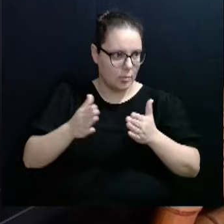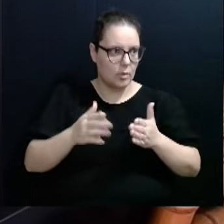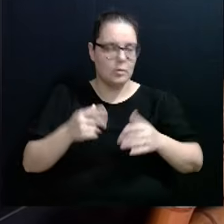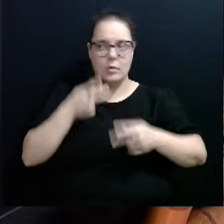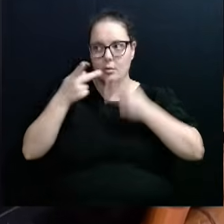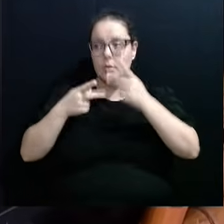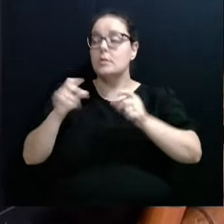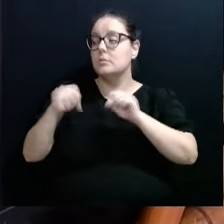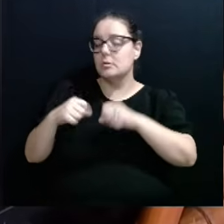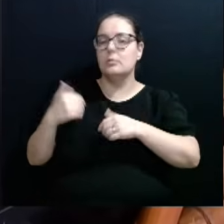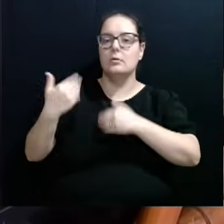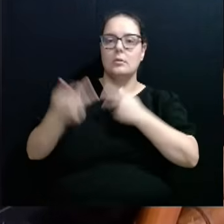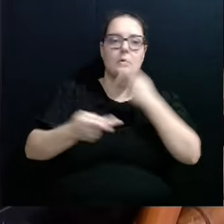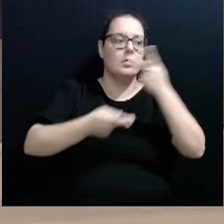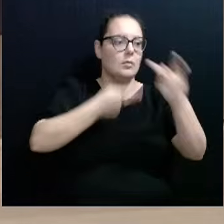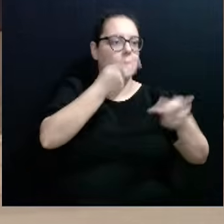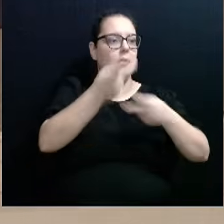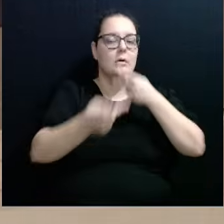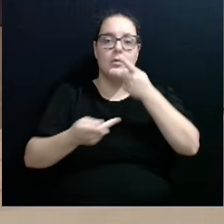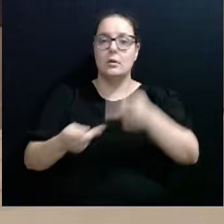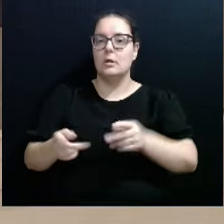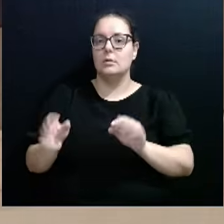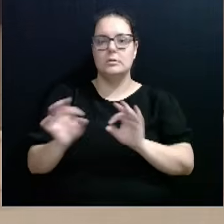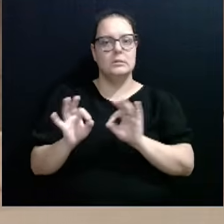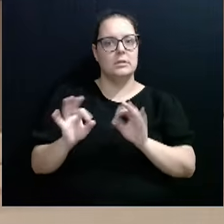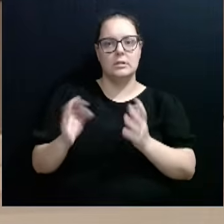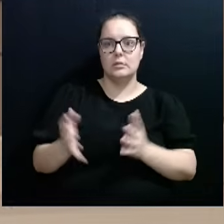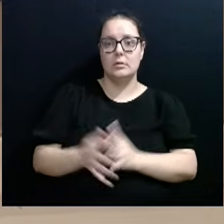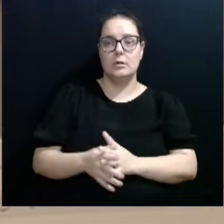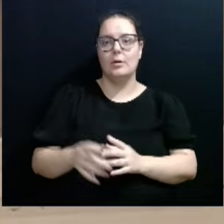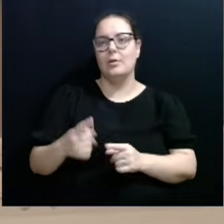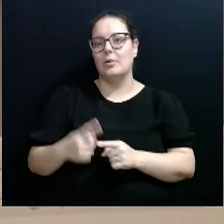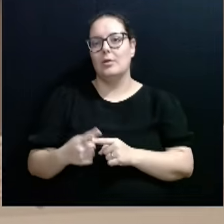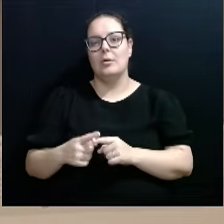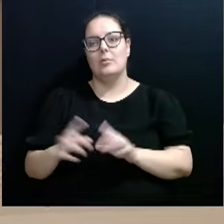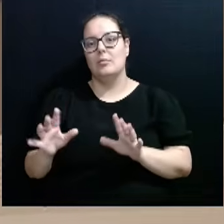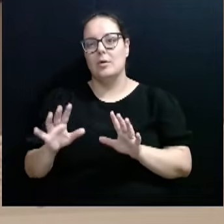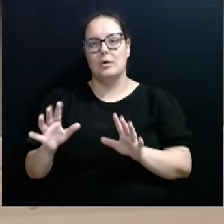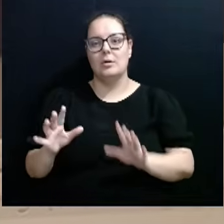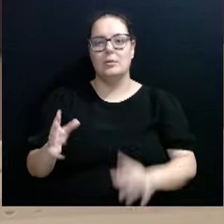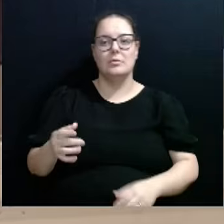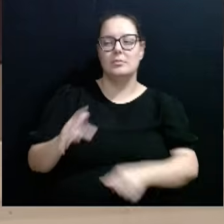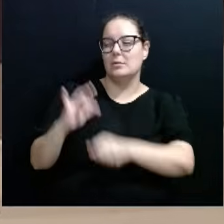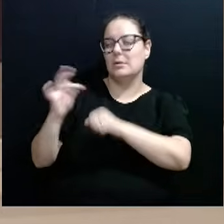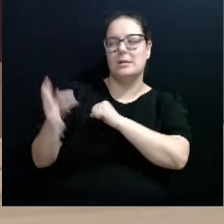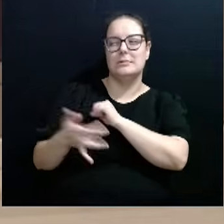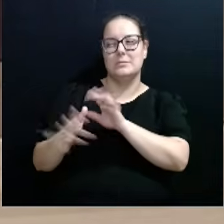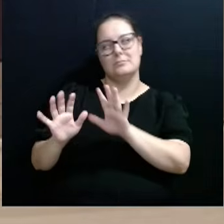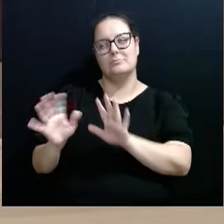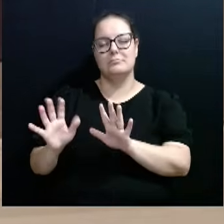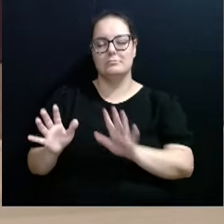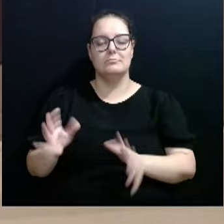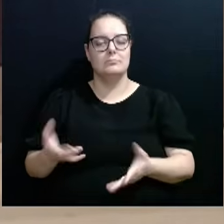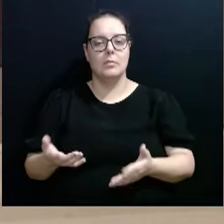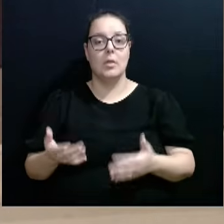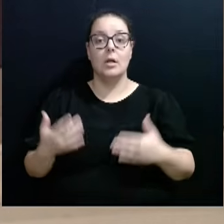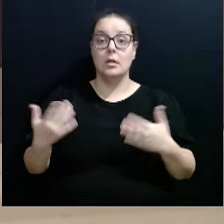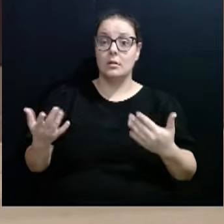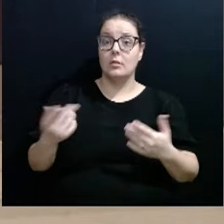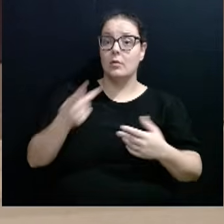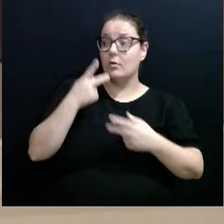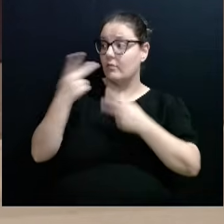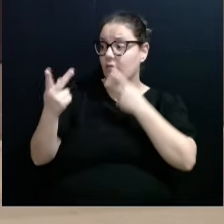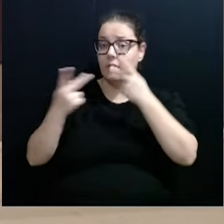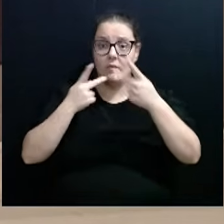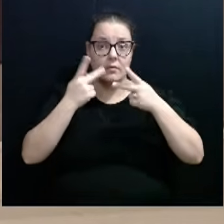vai falando pro outro, nada assim, porque eu não sou muito assim da rede, né? E então um vai falando pro outro, e